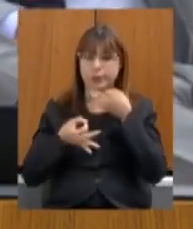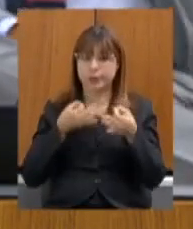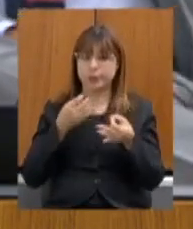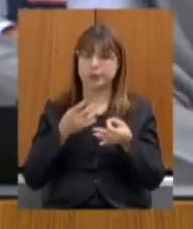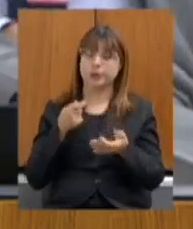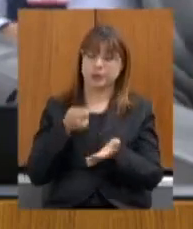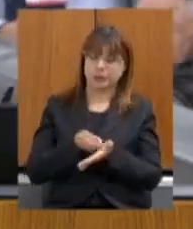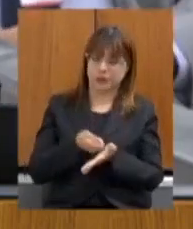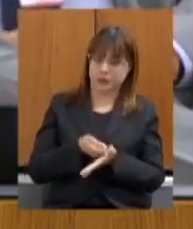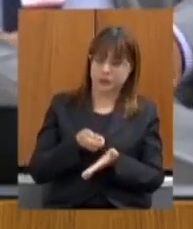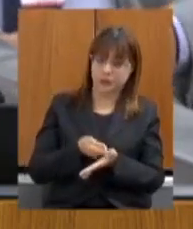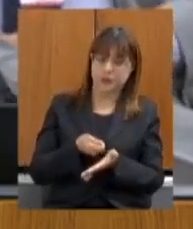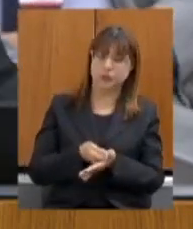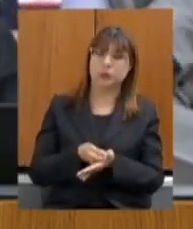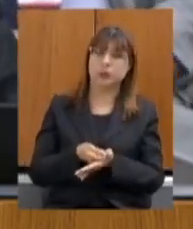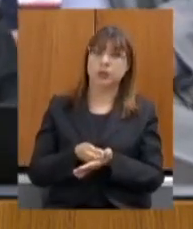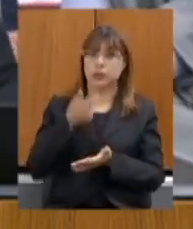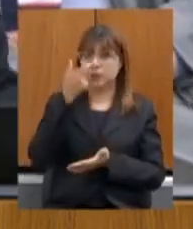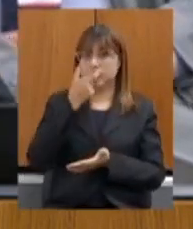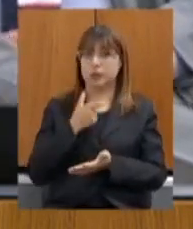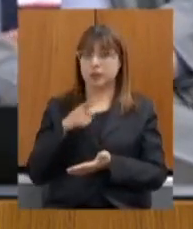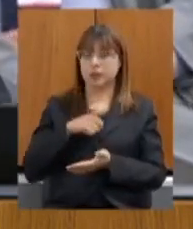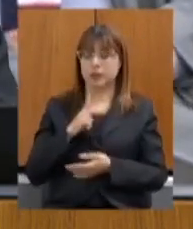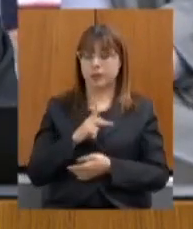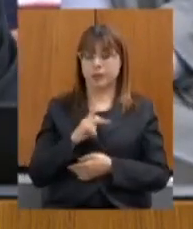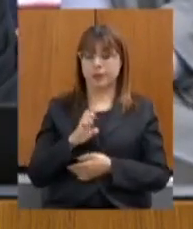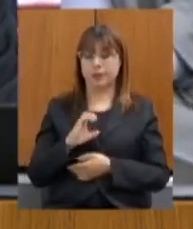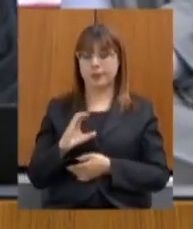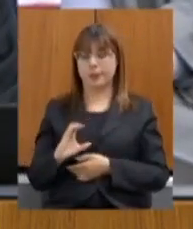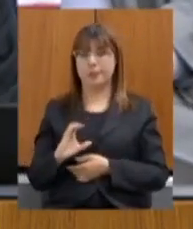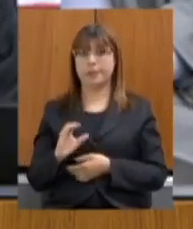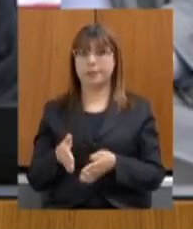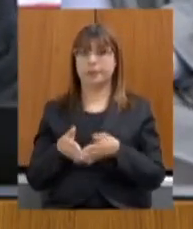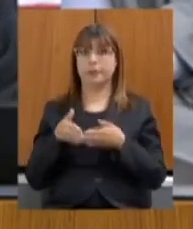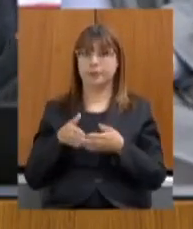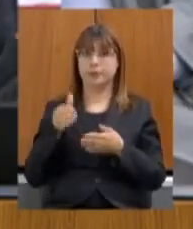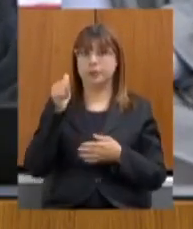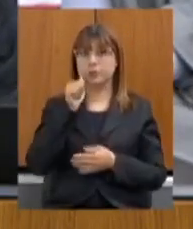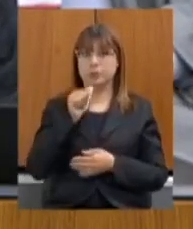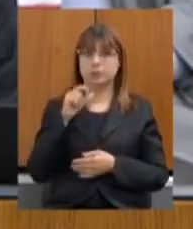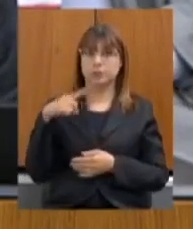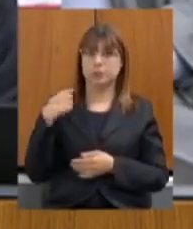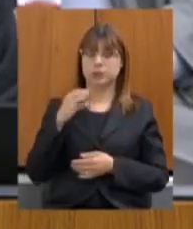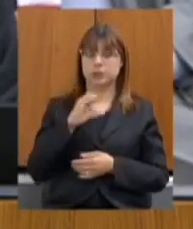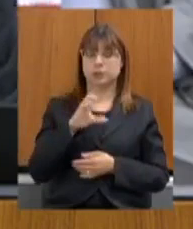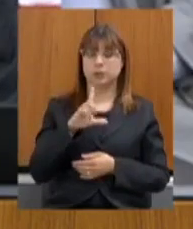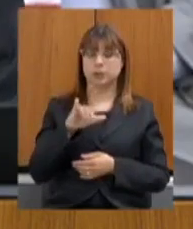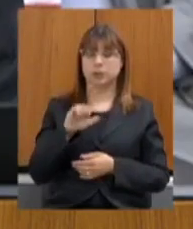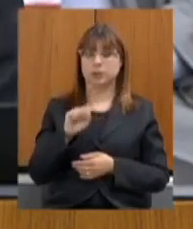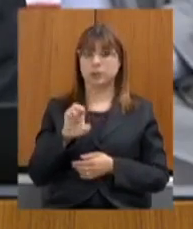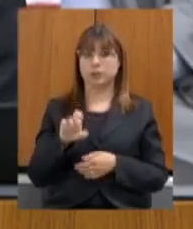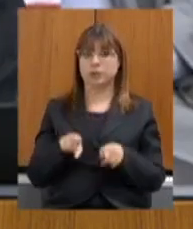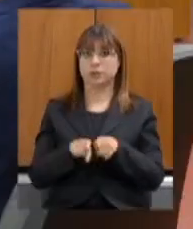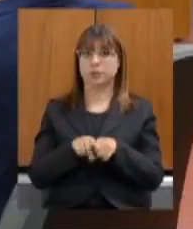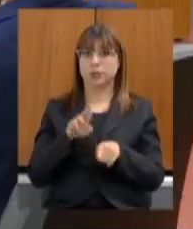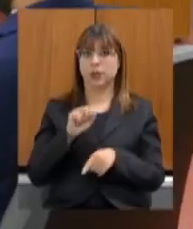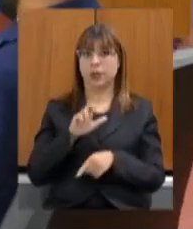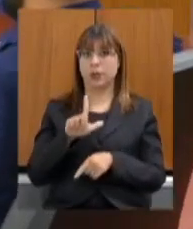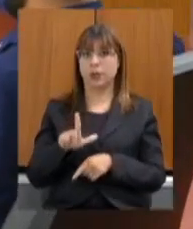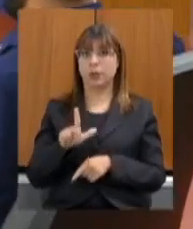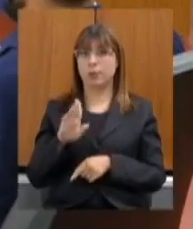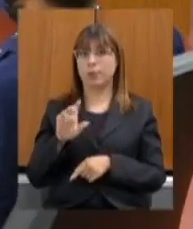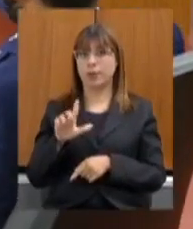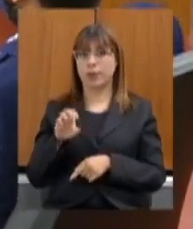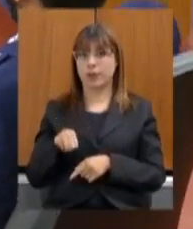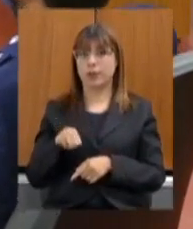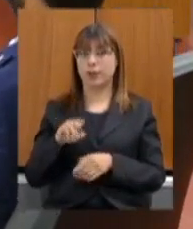impositivas e eu estou aqui com a PEC, quero pedir à deputada Celis, que está aqui ainda, ao deputado Raul Belém, para assinar essa